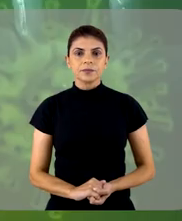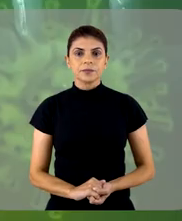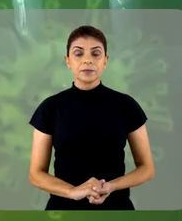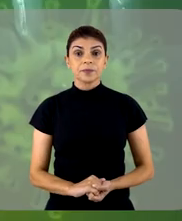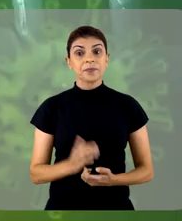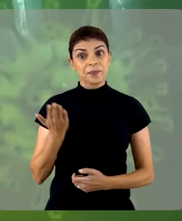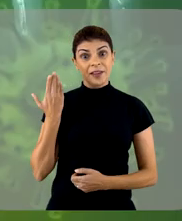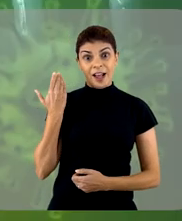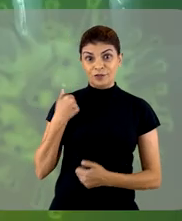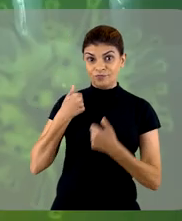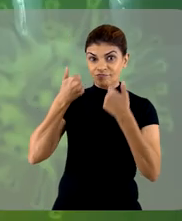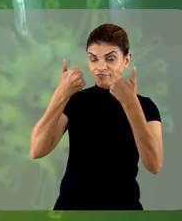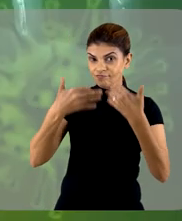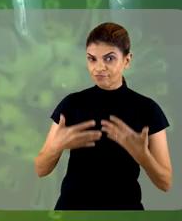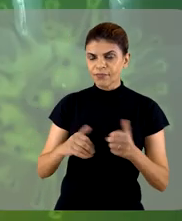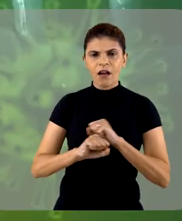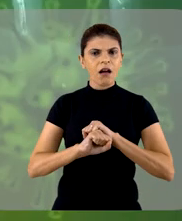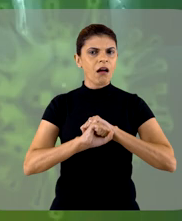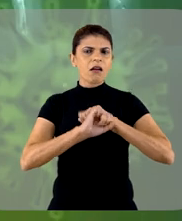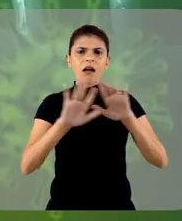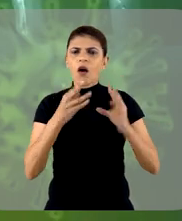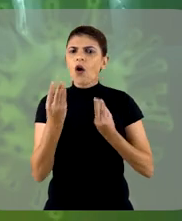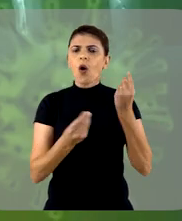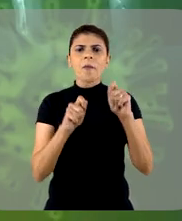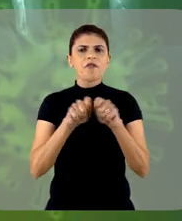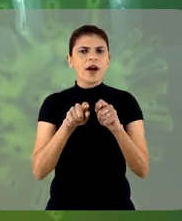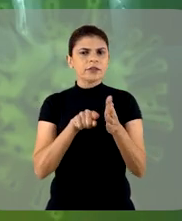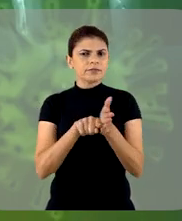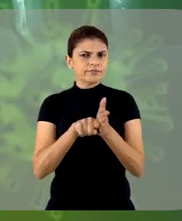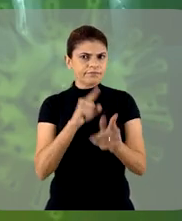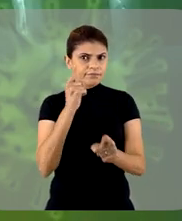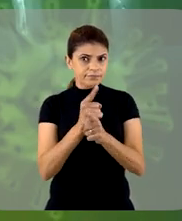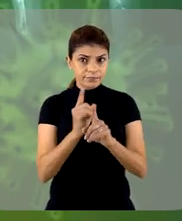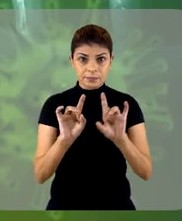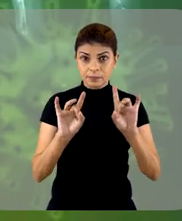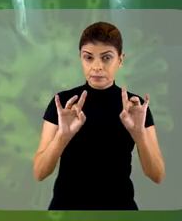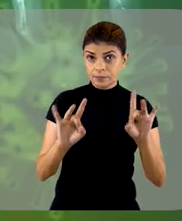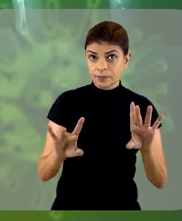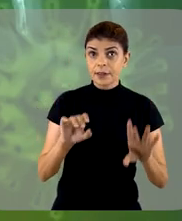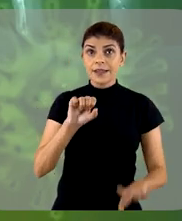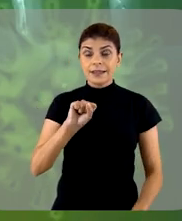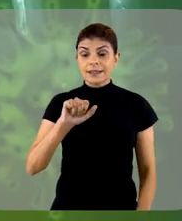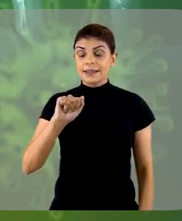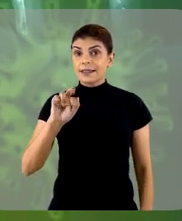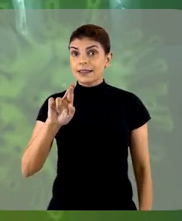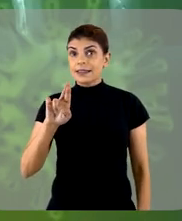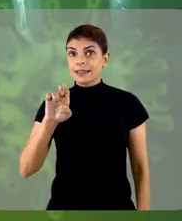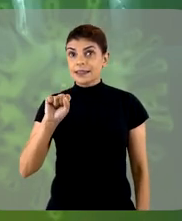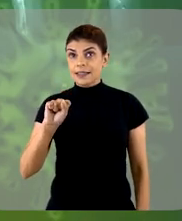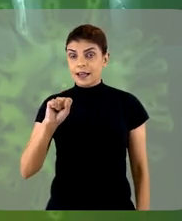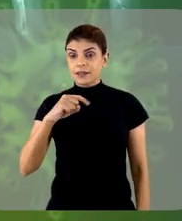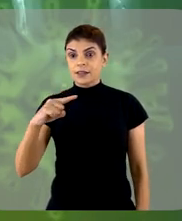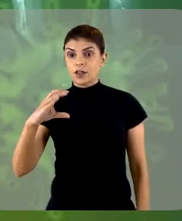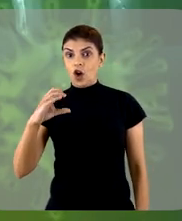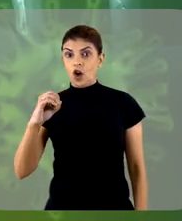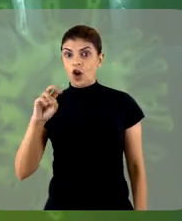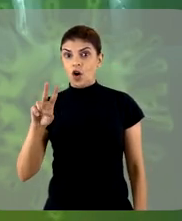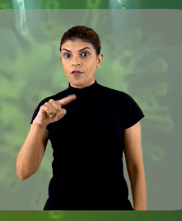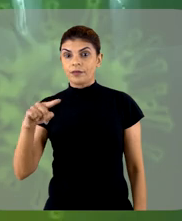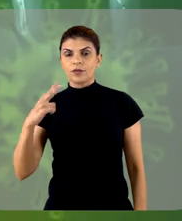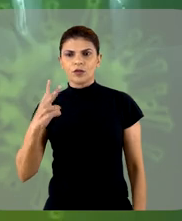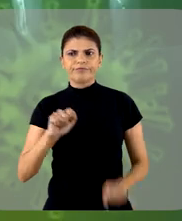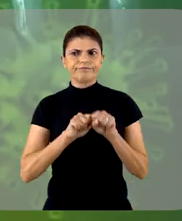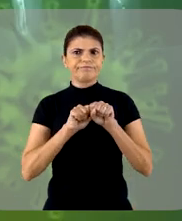Como eu falei anteriormente, eu quero deixar bem claro como é feito o diagnóstico do novo coronavírus, que é o SARS-CoV-2, que é esse vírus que está causando